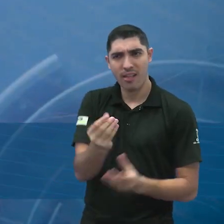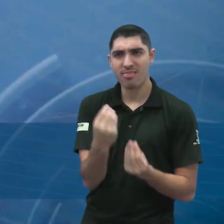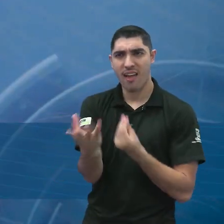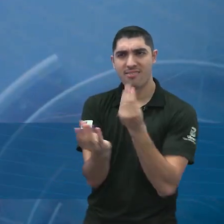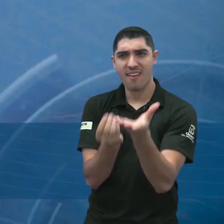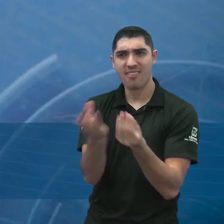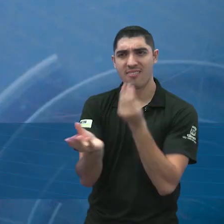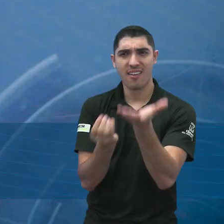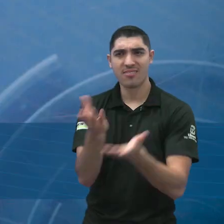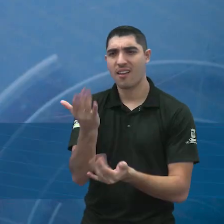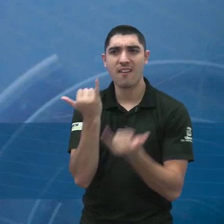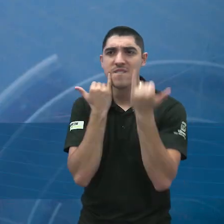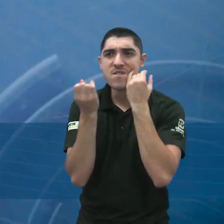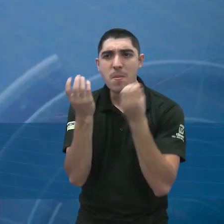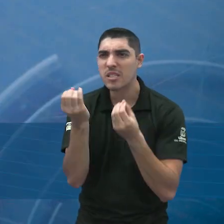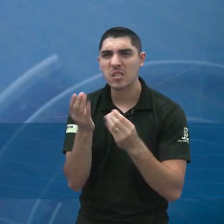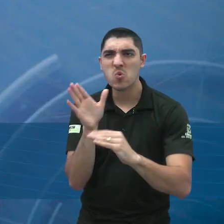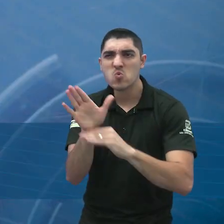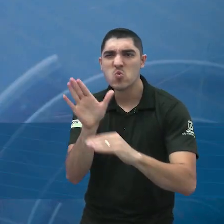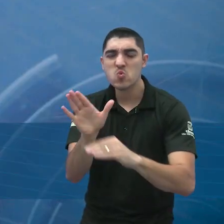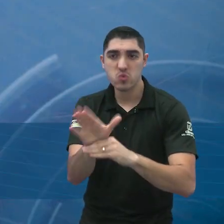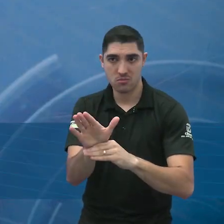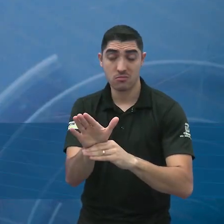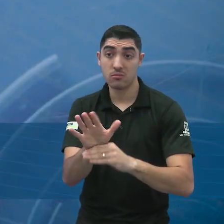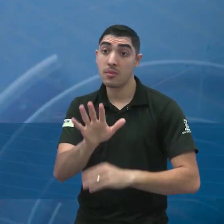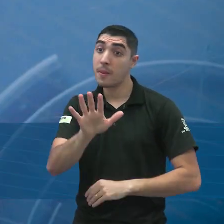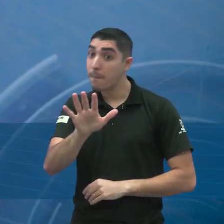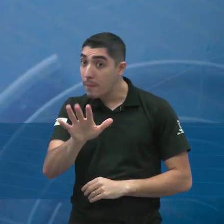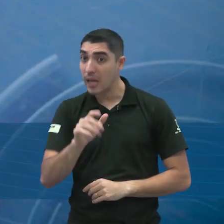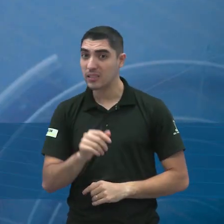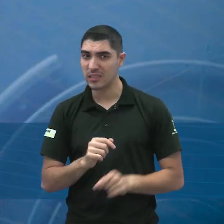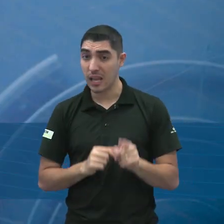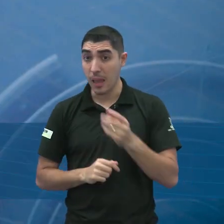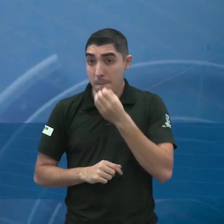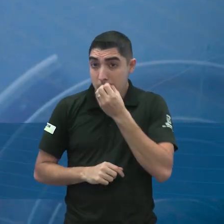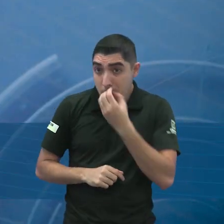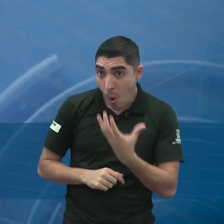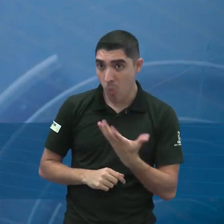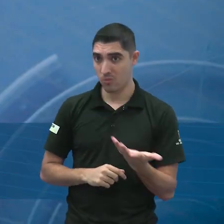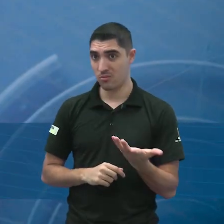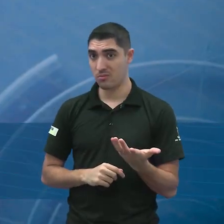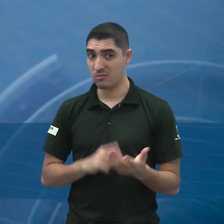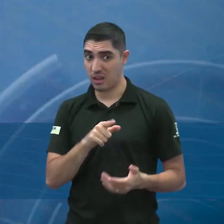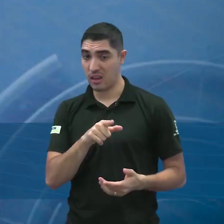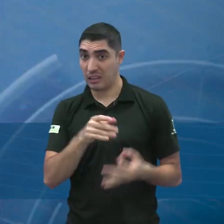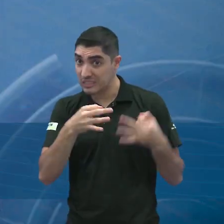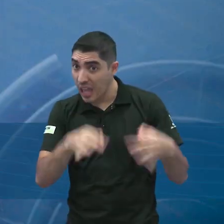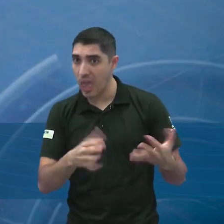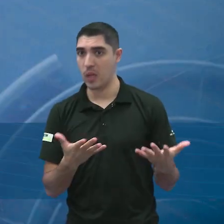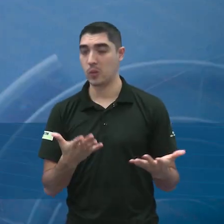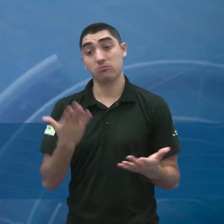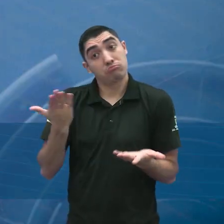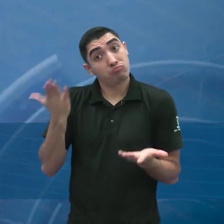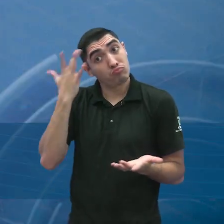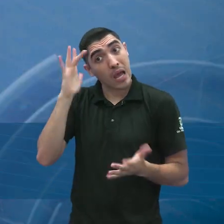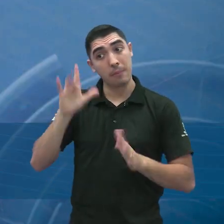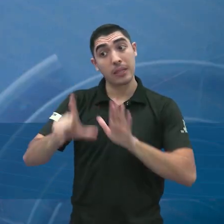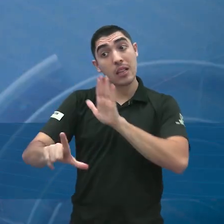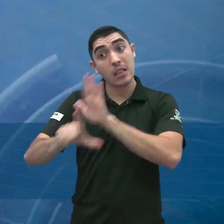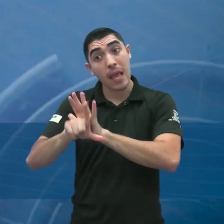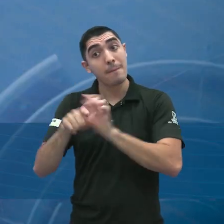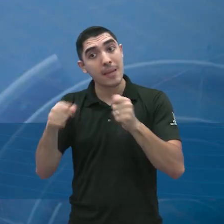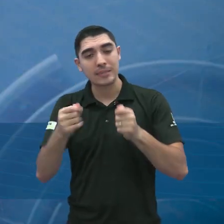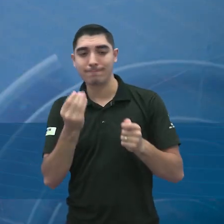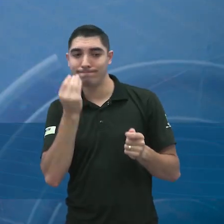gente se aprofundar em hábitos de consumo absurdo. O ponto é se realmente vai ter legislação e contrapontos que vai balancear